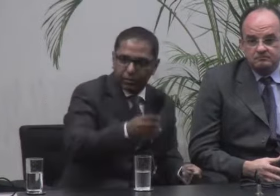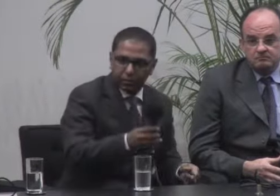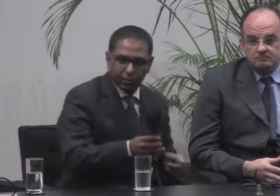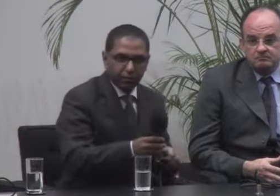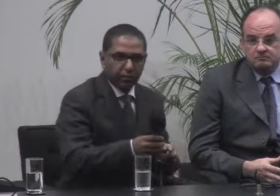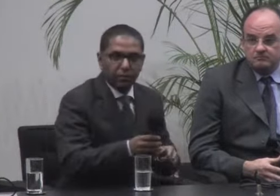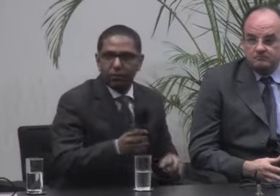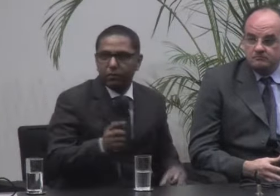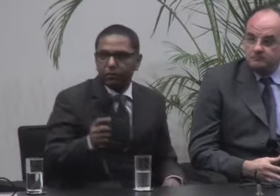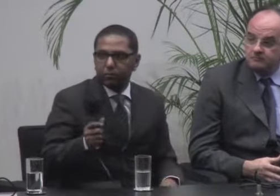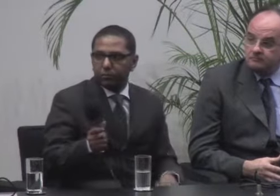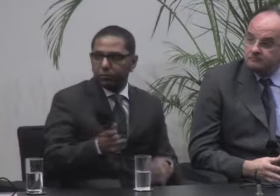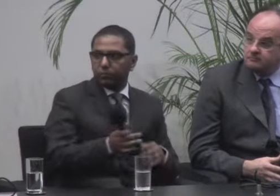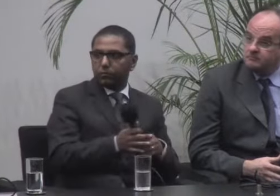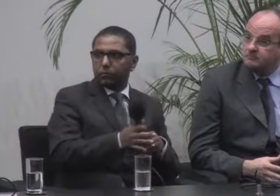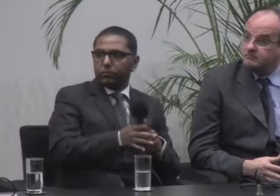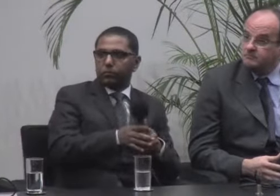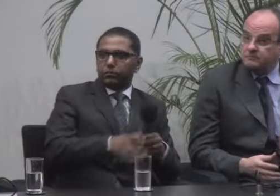aqui atrás.